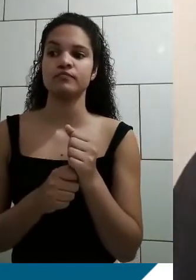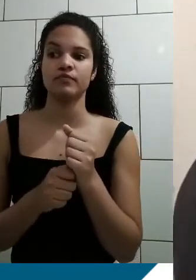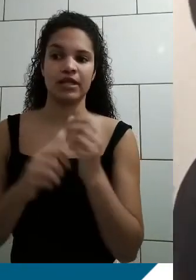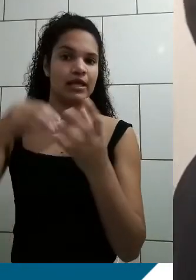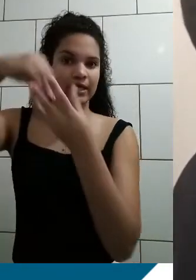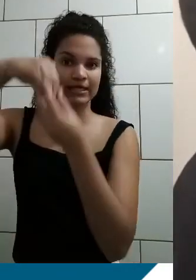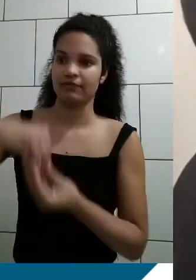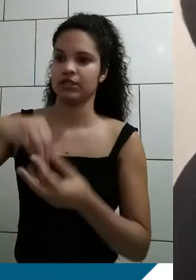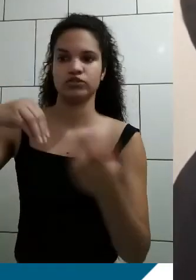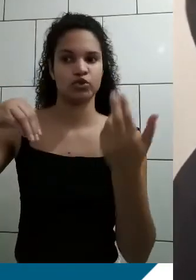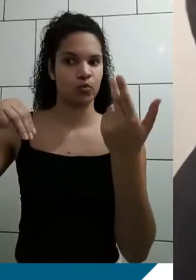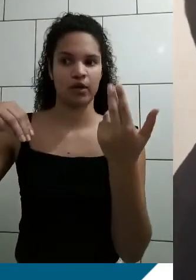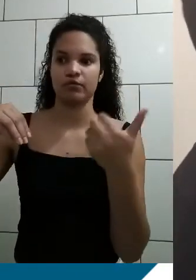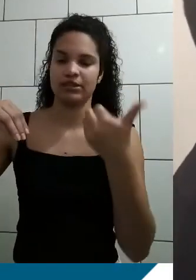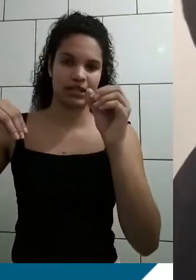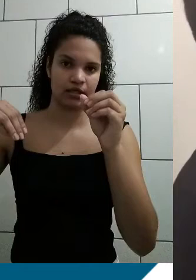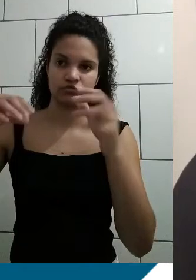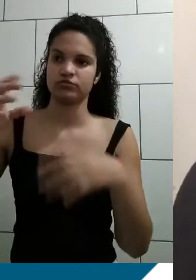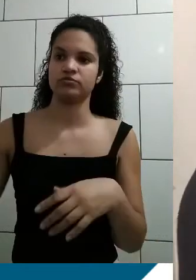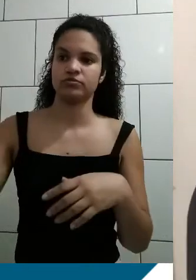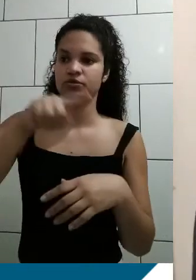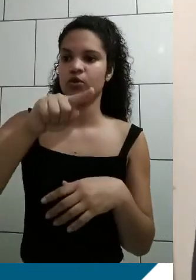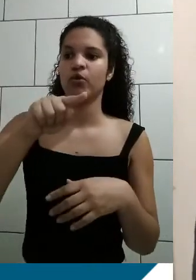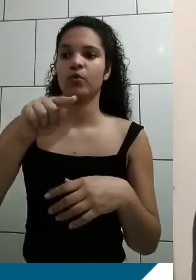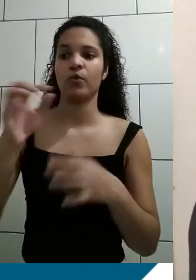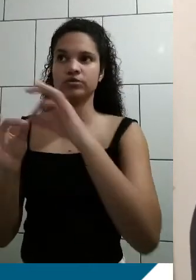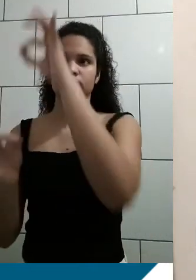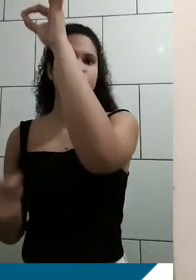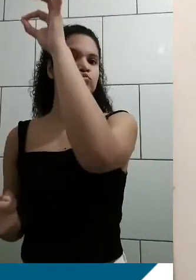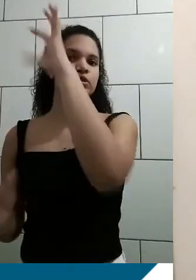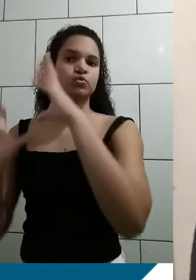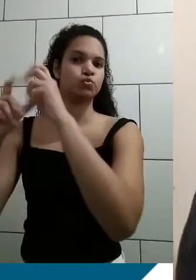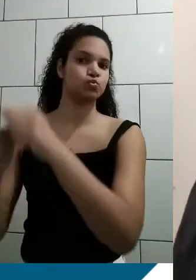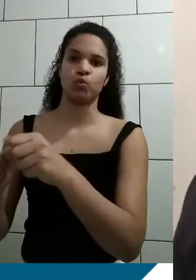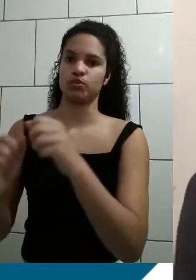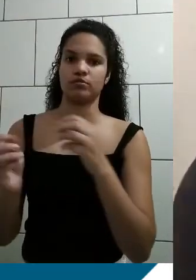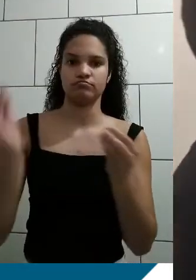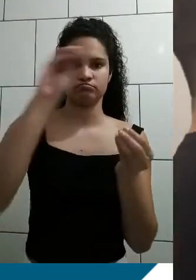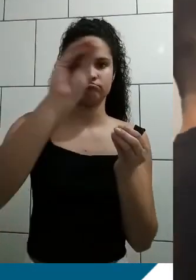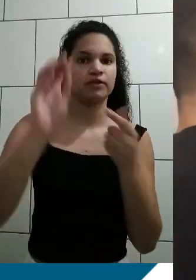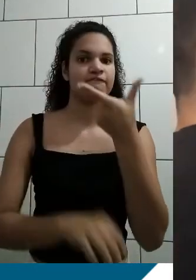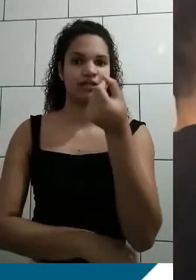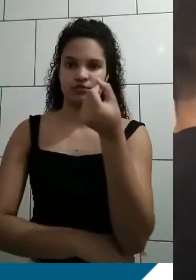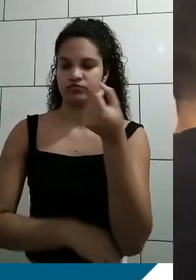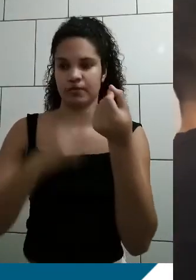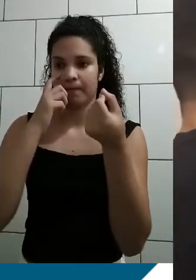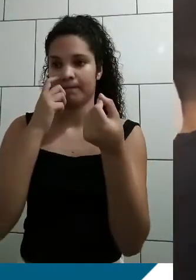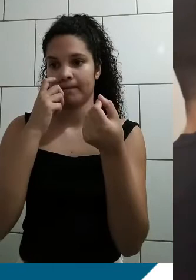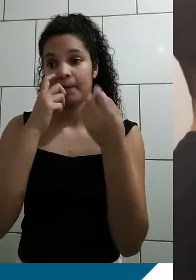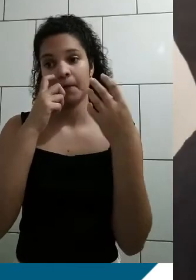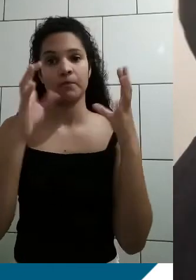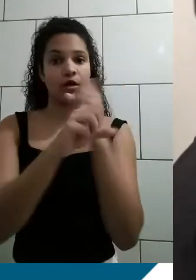vale 20. 2 vezes 10 vai dar 20, vezes 20, 400. 400 joules de energia. Repare que